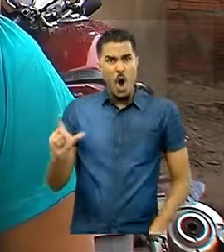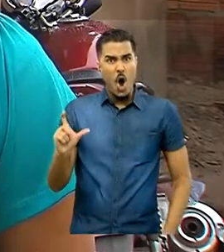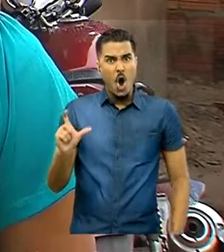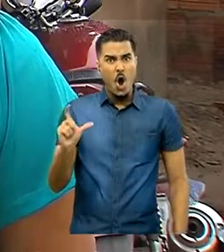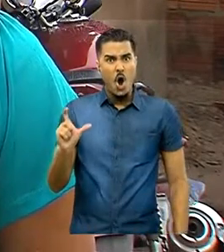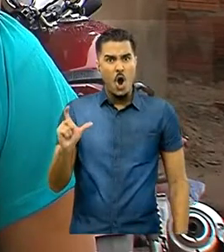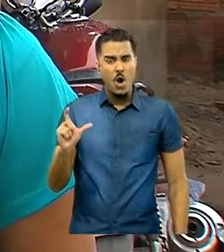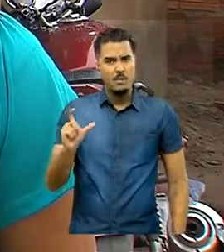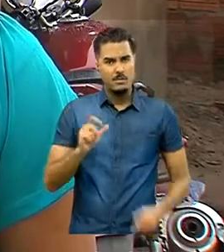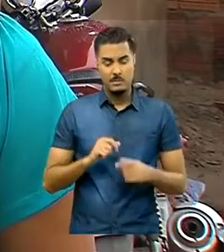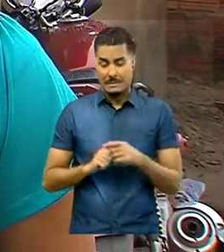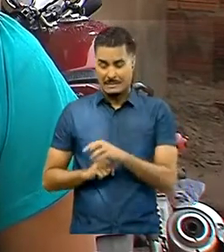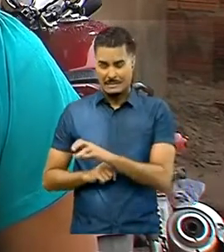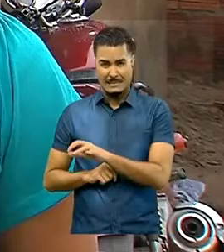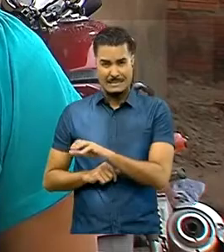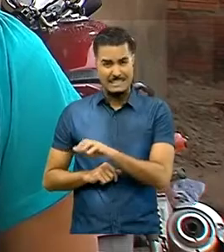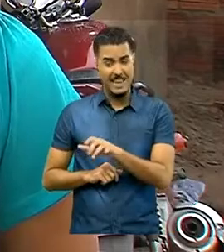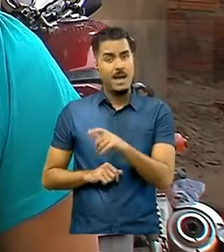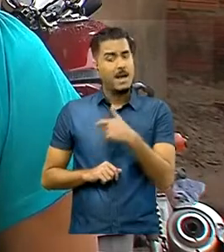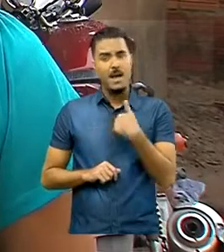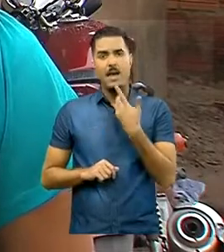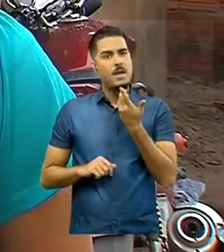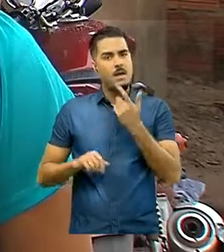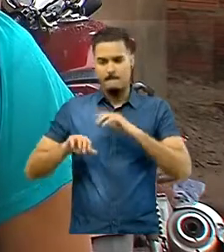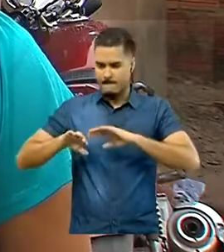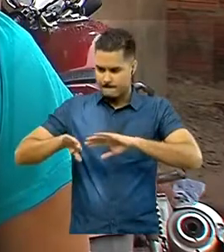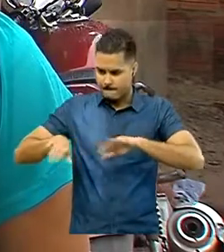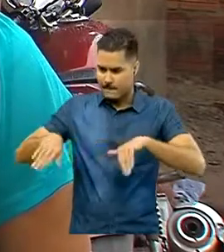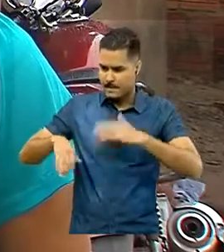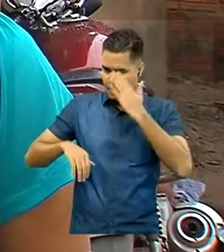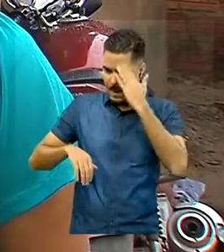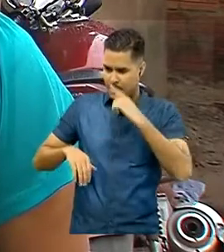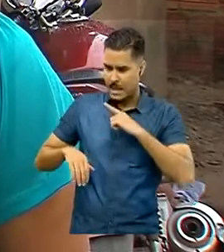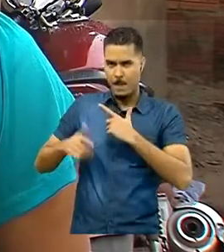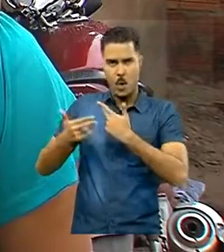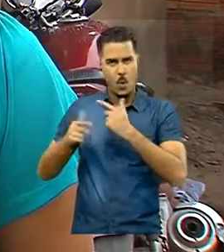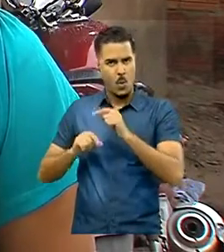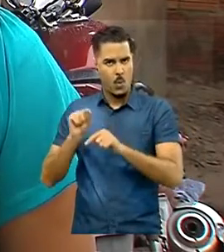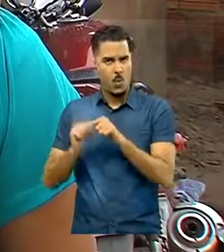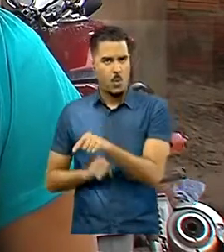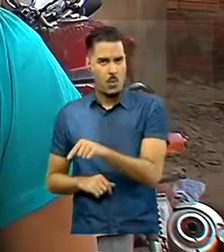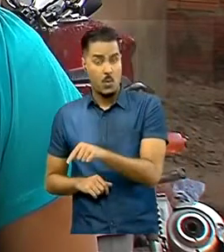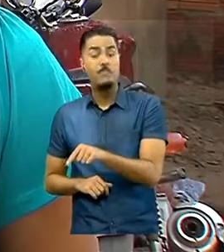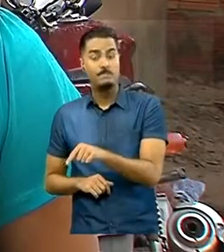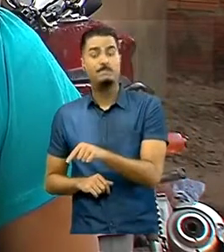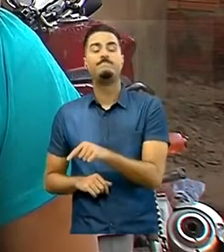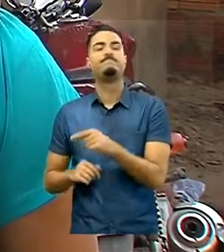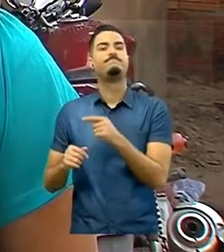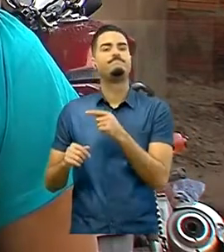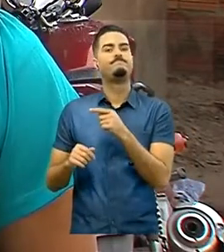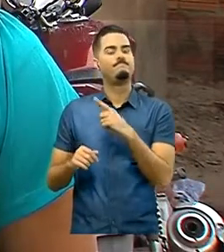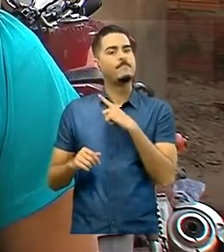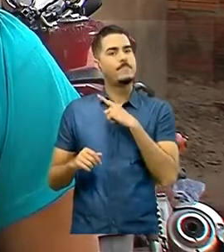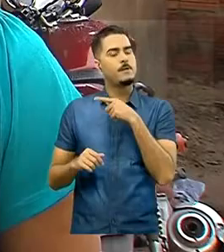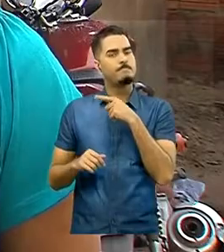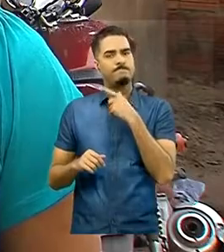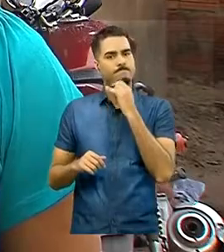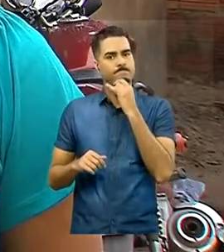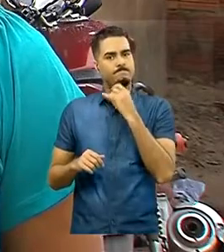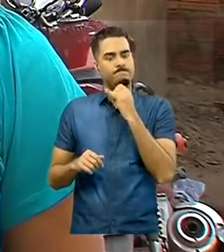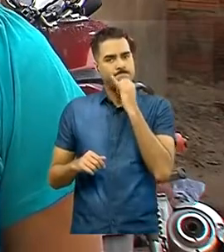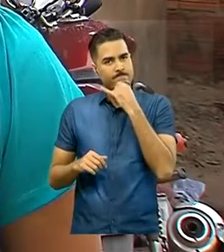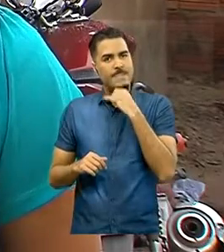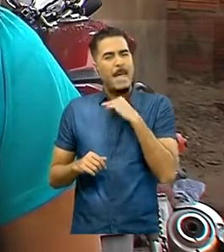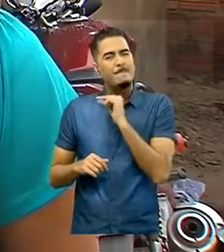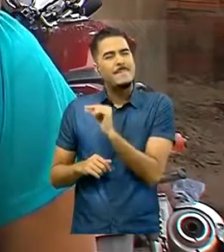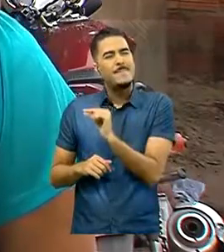mesmo. Aí eu fui mais a fundo, né, para ver se tinha mais alguma coisa. E para minha surpresa, tinha mais